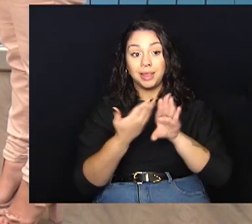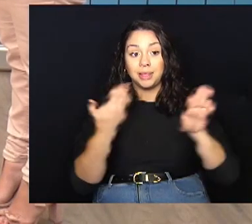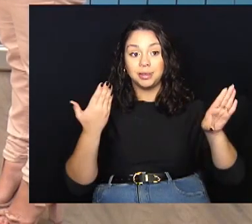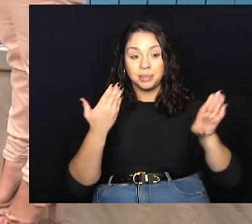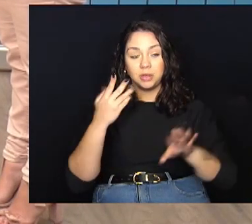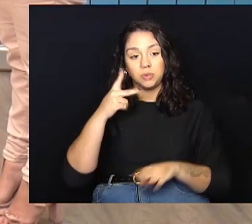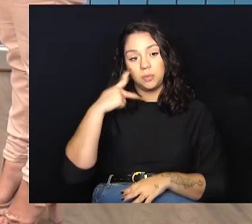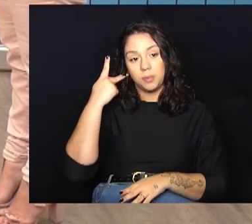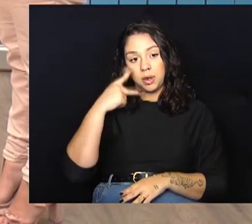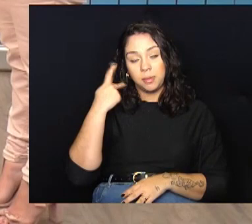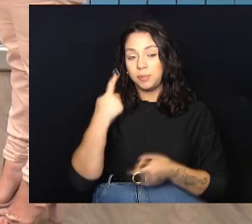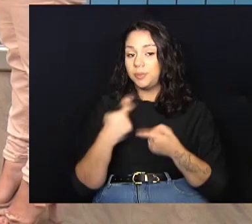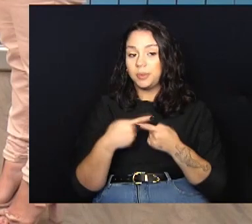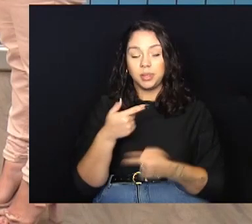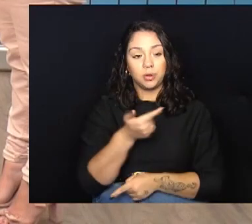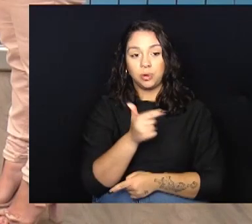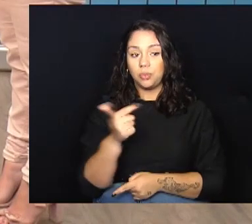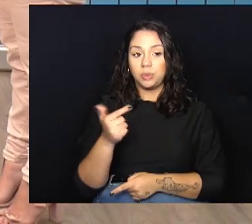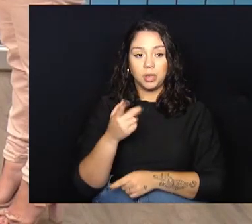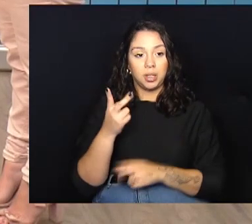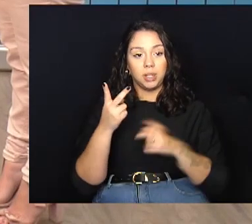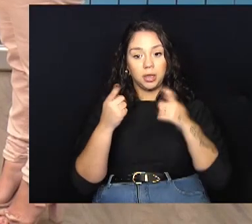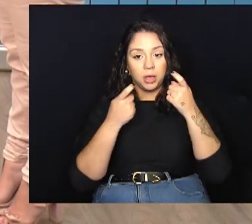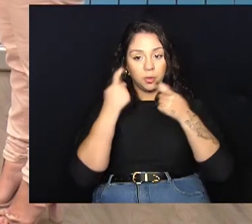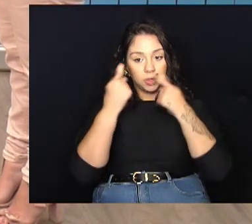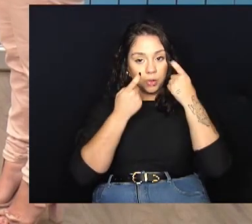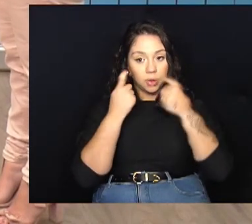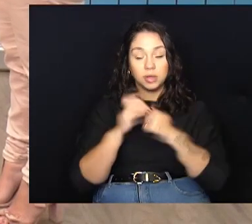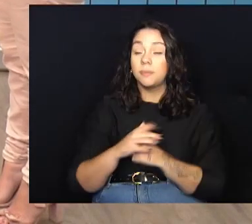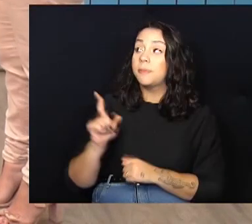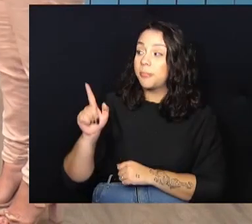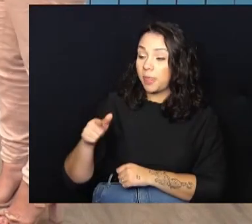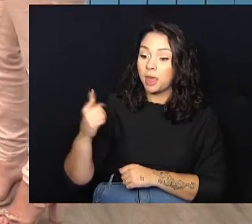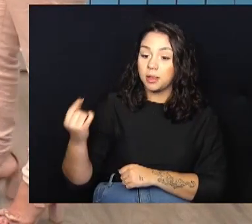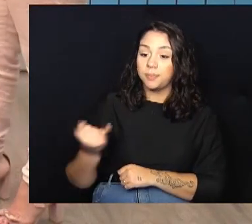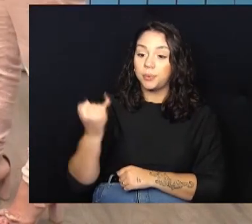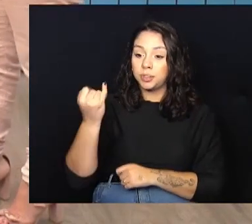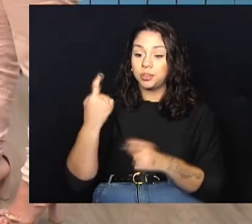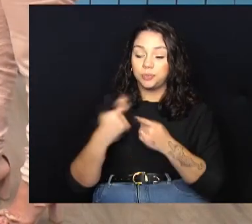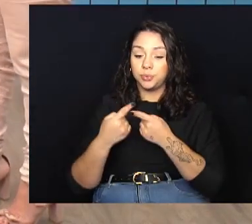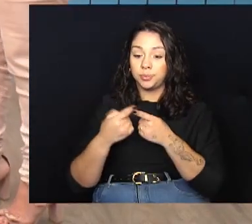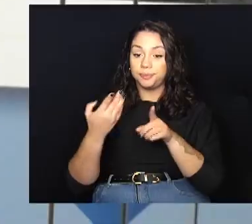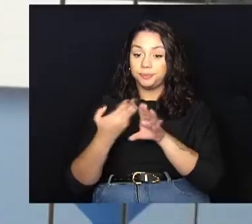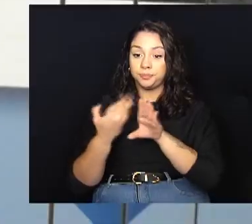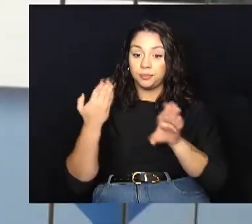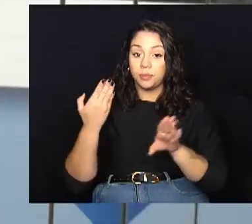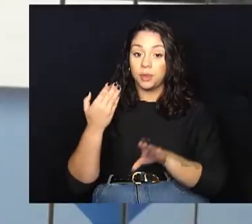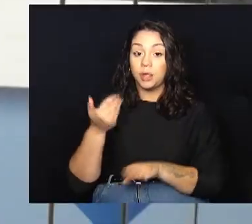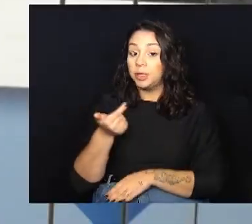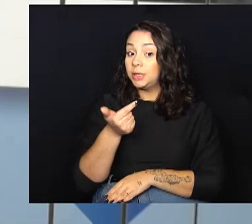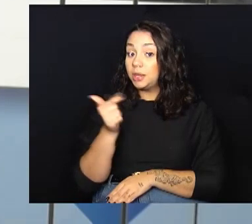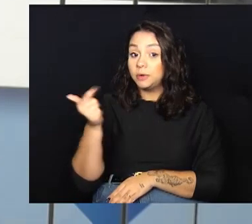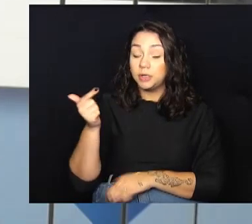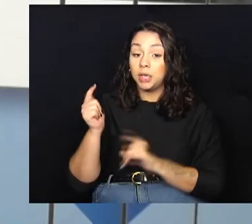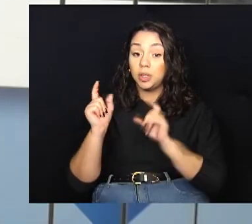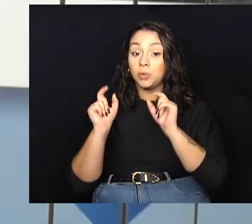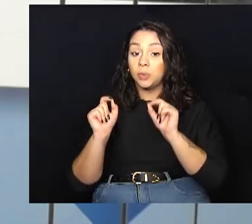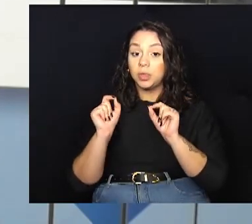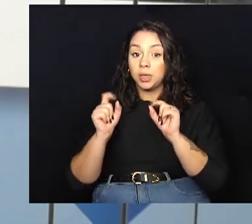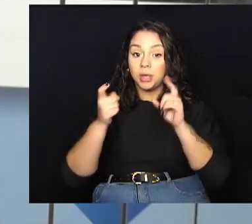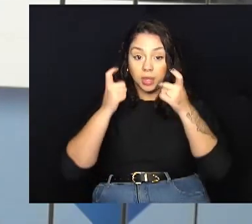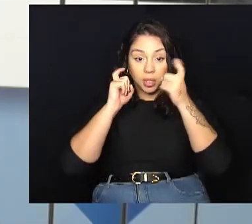onde não ocorrem as reuniões é importante salientar que o recesso só não acontecem as reuniões